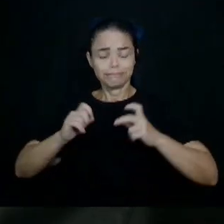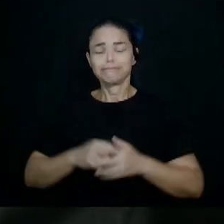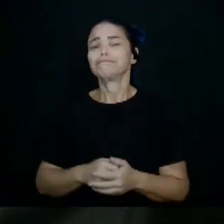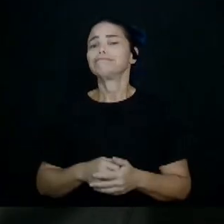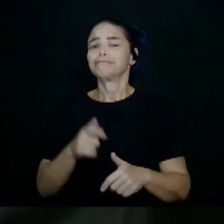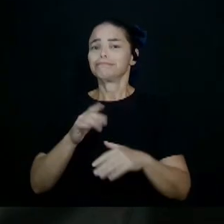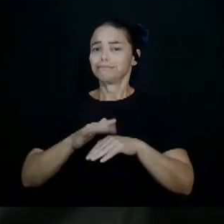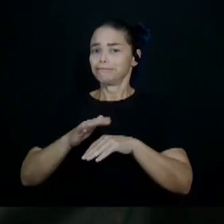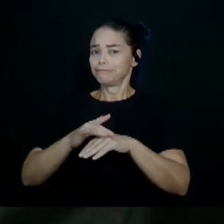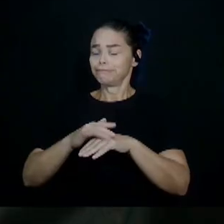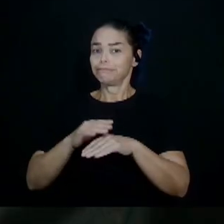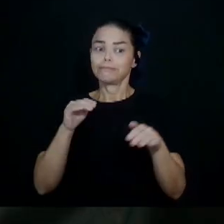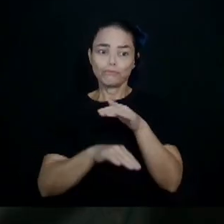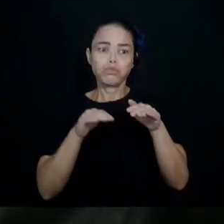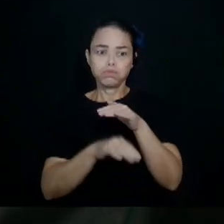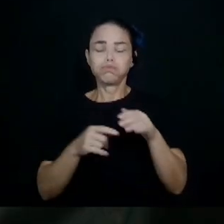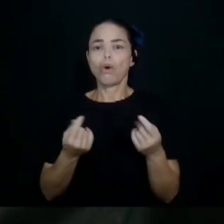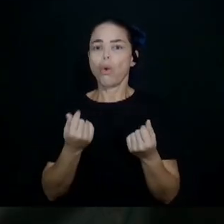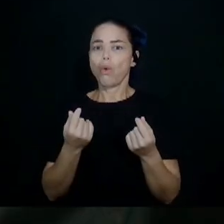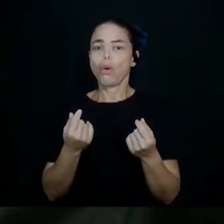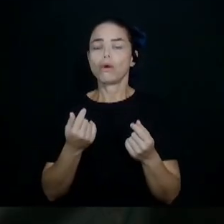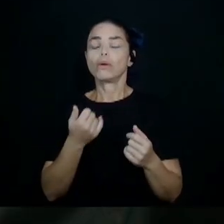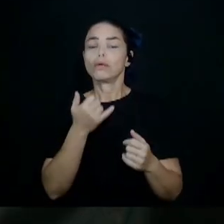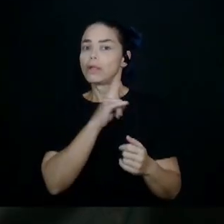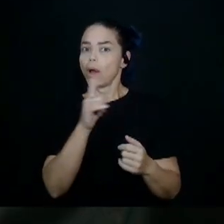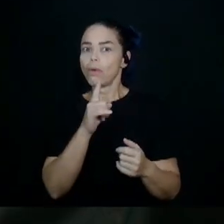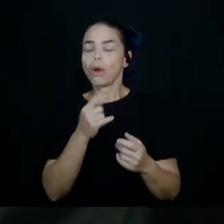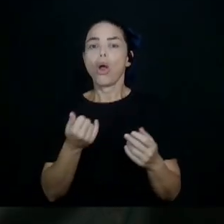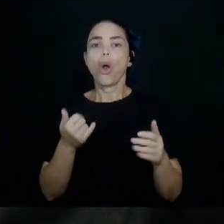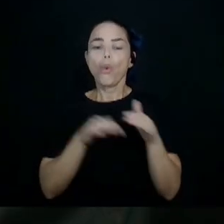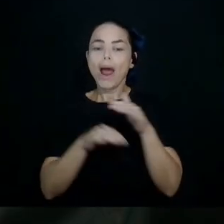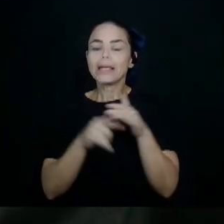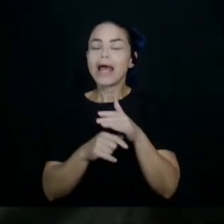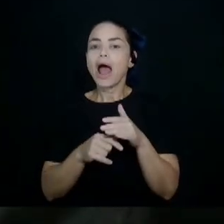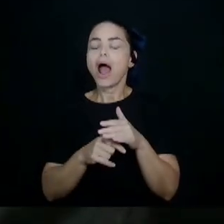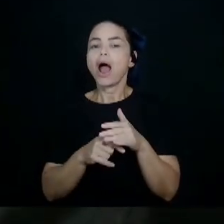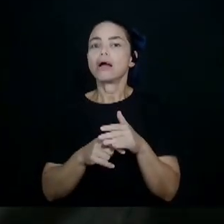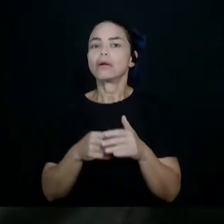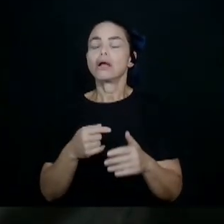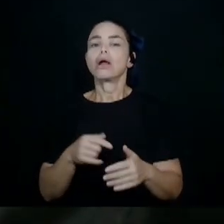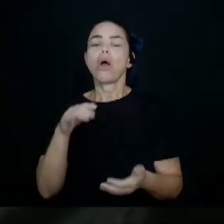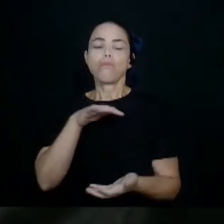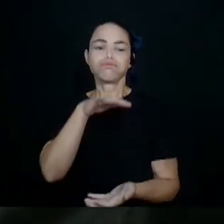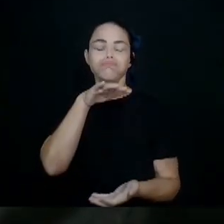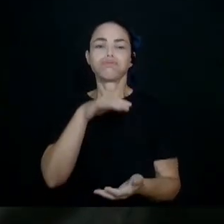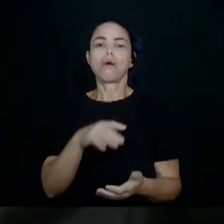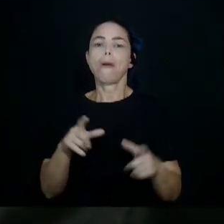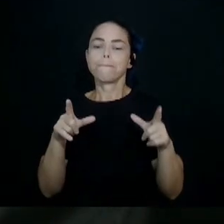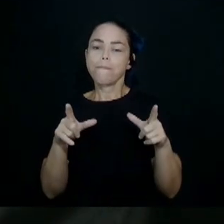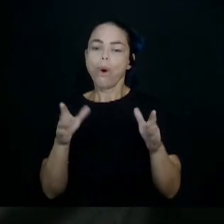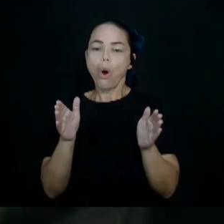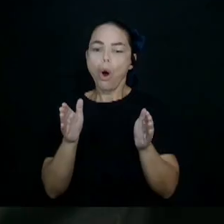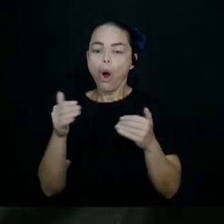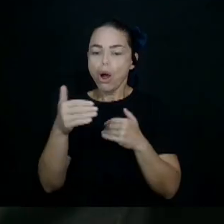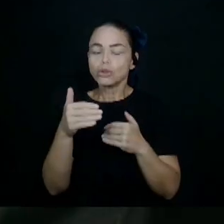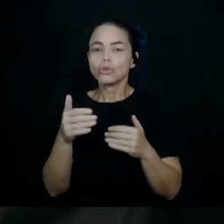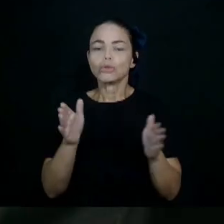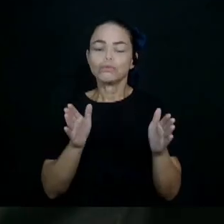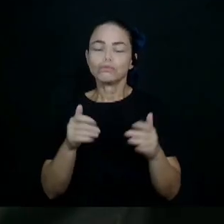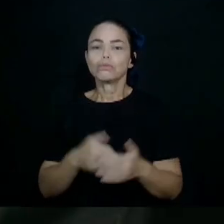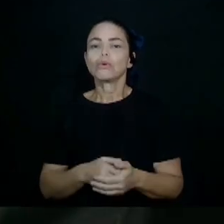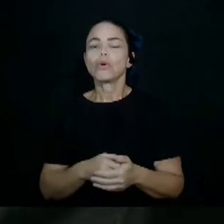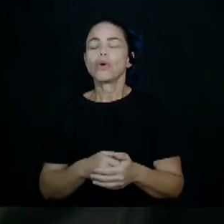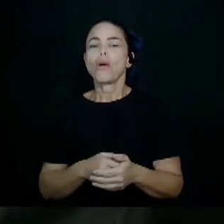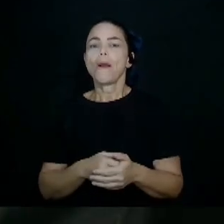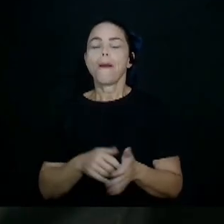Guardar coisas parece normal, né? Quem nunca? Um potinho vazio, um papel antigo, um